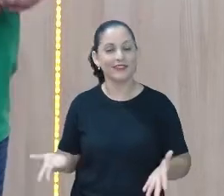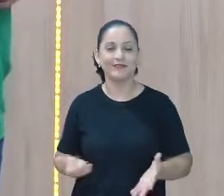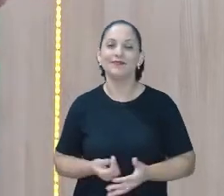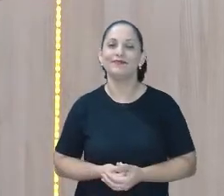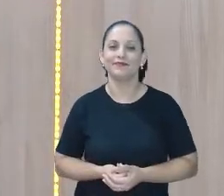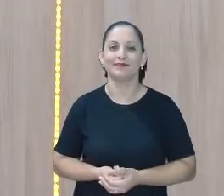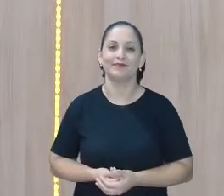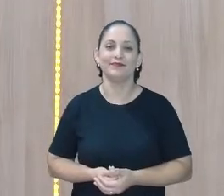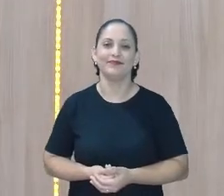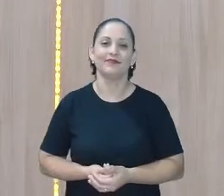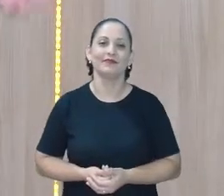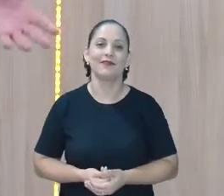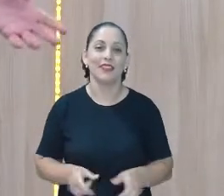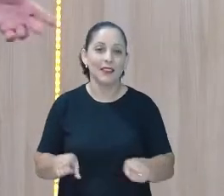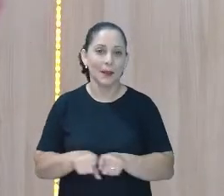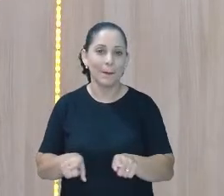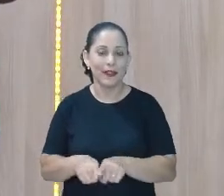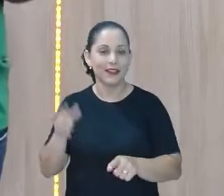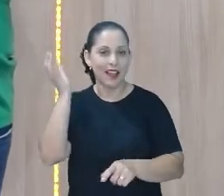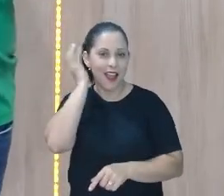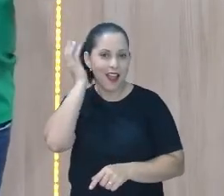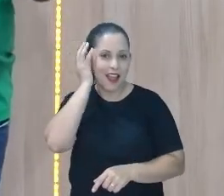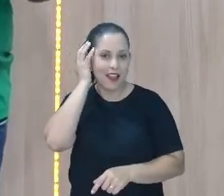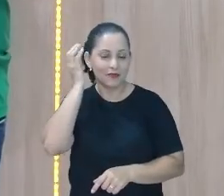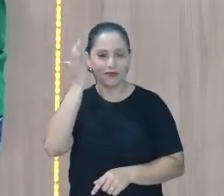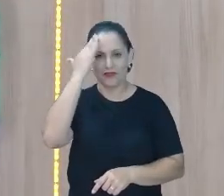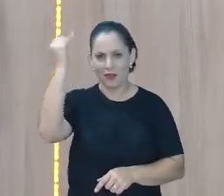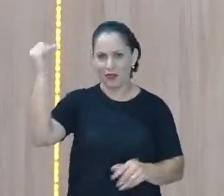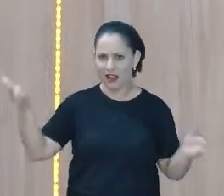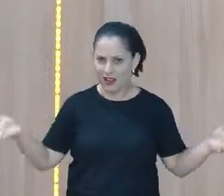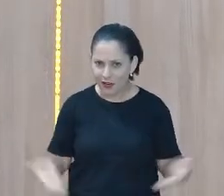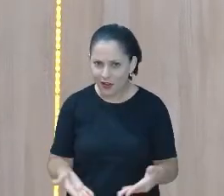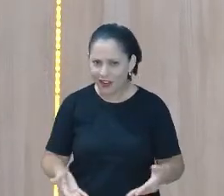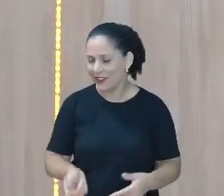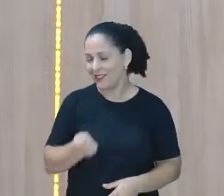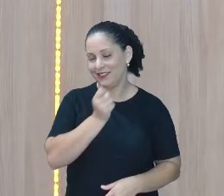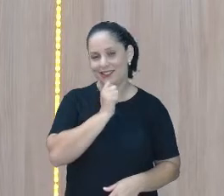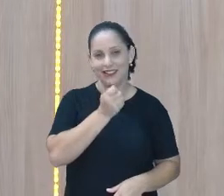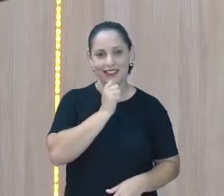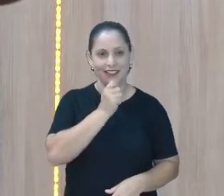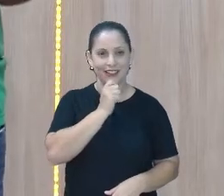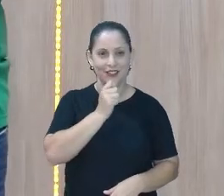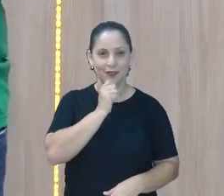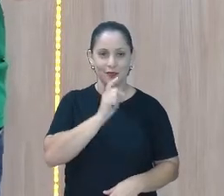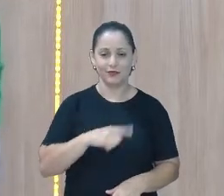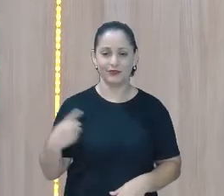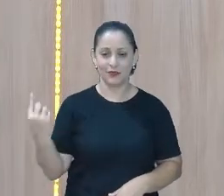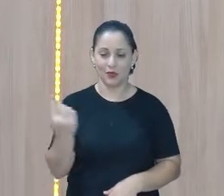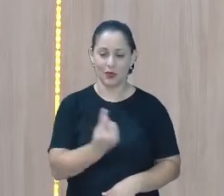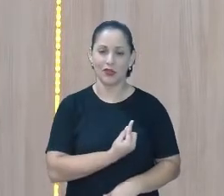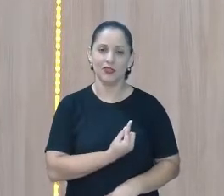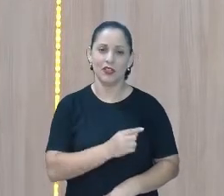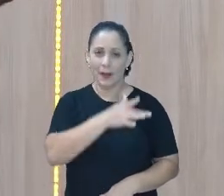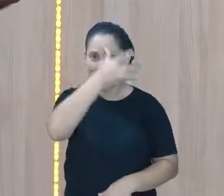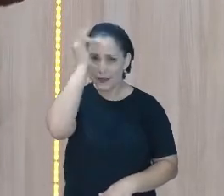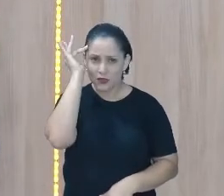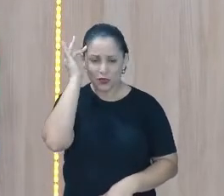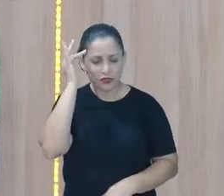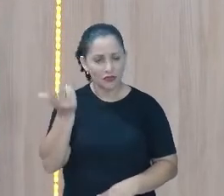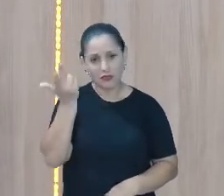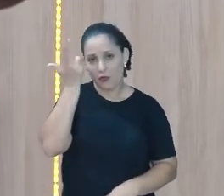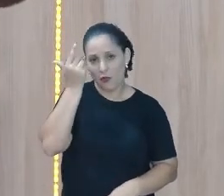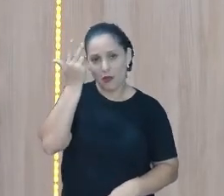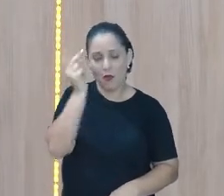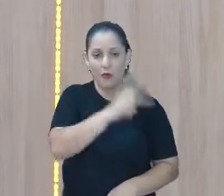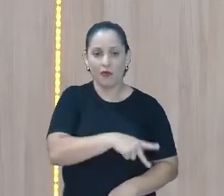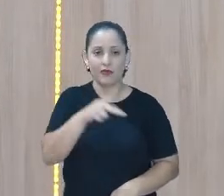televisivo ou de rádio, né? E a gente fica mais famoso. Mas no momento a gente que está aqui, nós somos professores e professoras